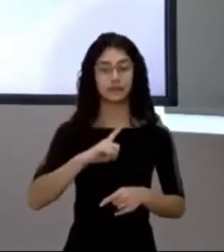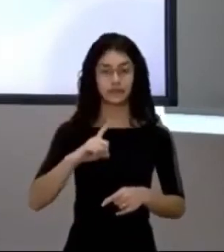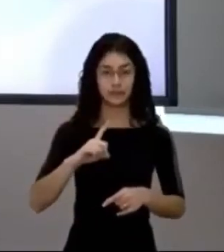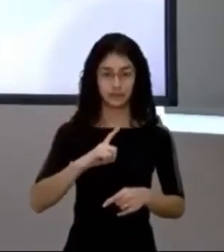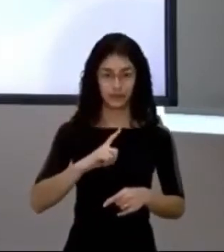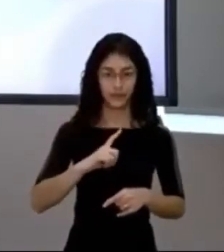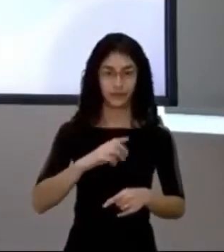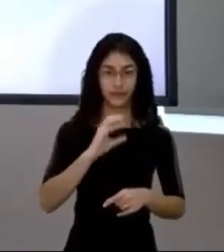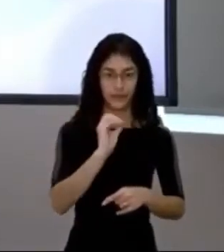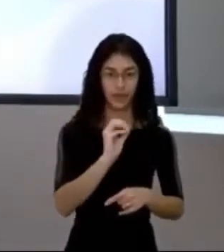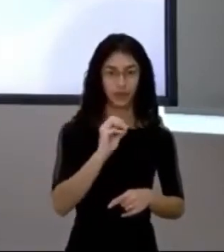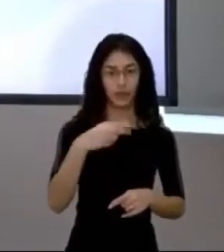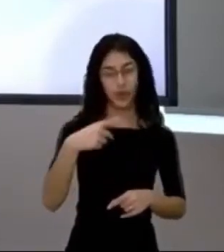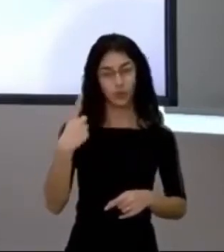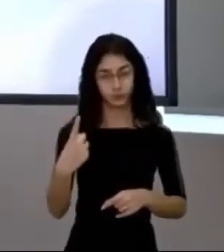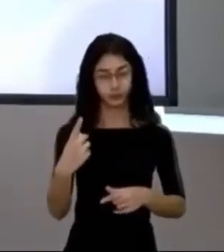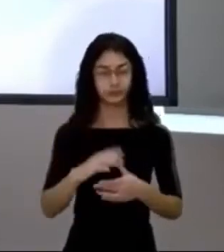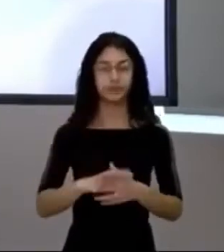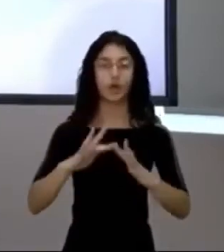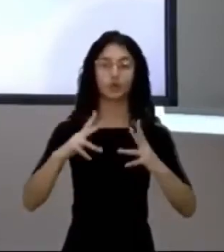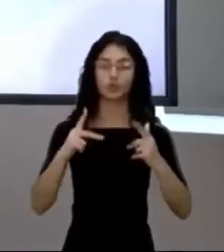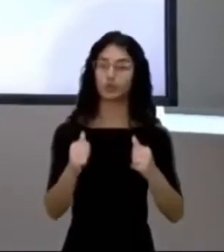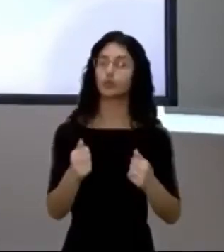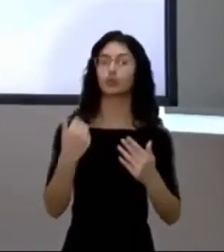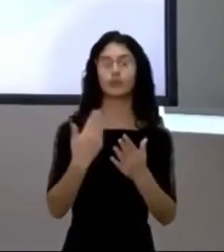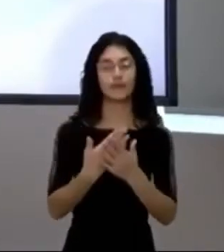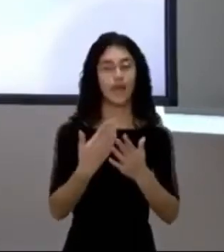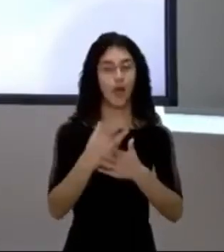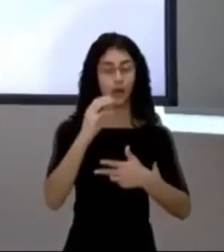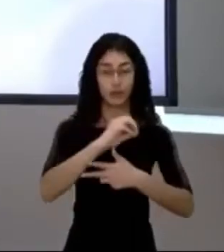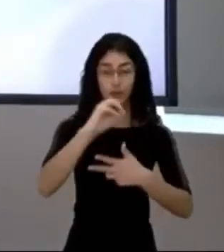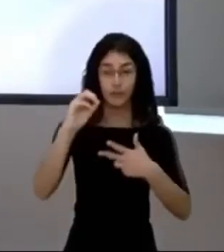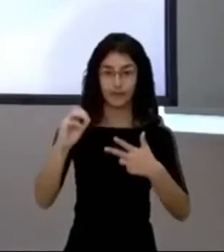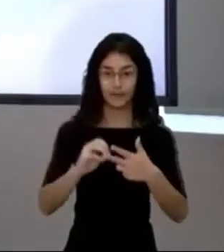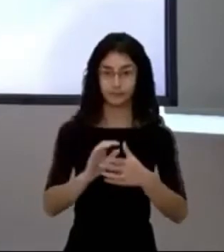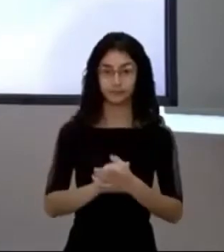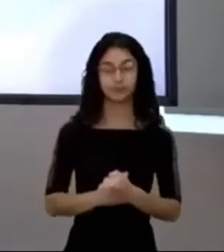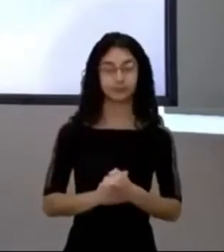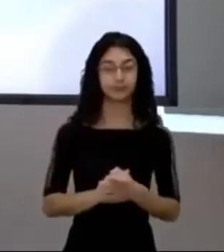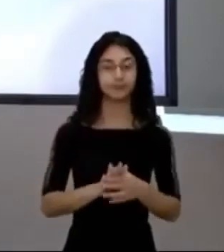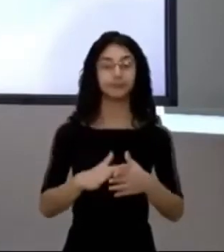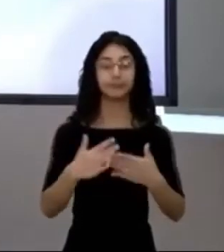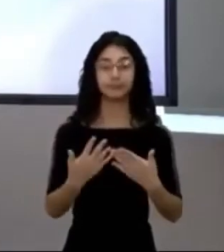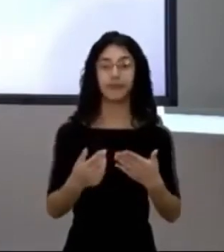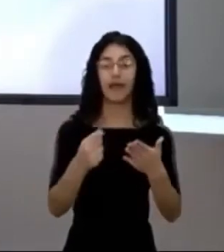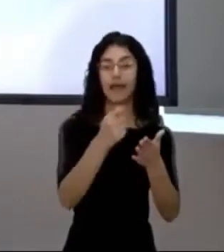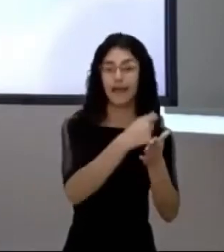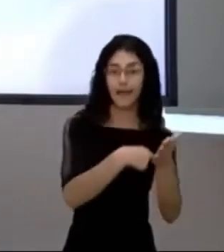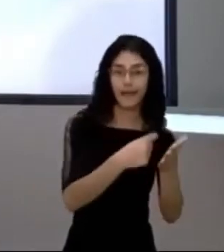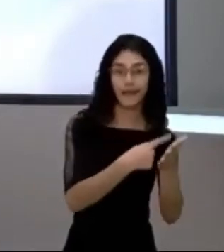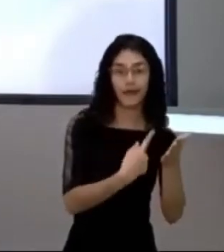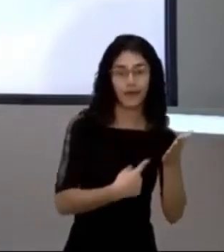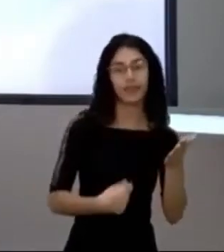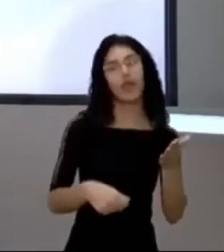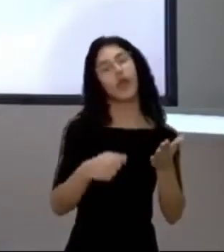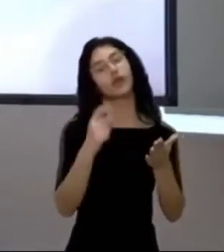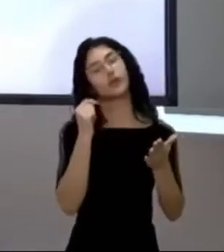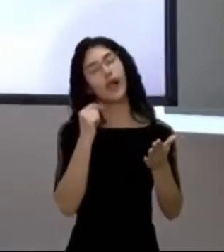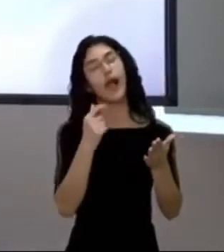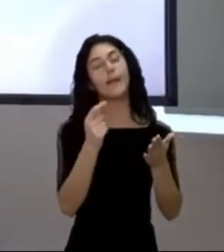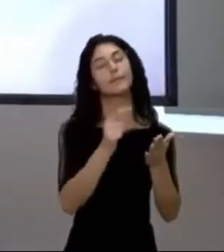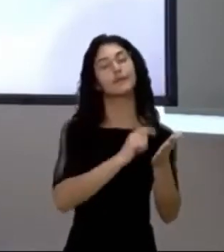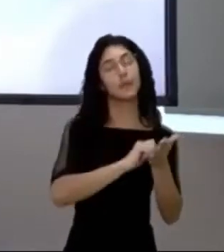vale tudo isso você vai ver essa aula do Enem Então separe os materiais caderno lápis borracha